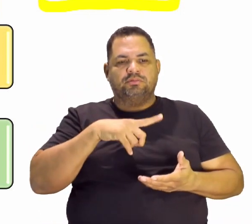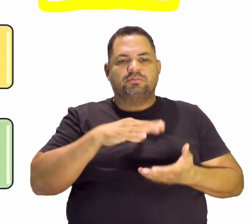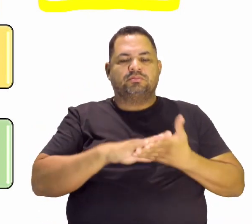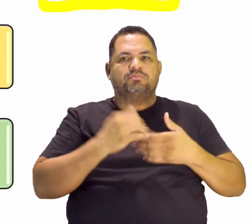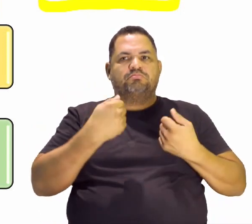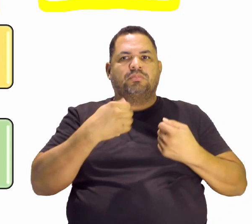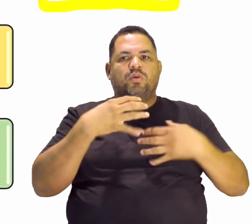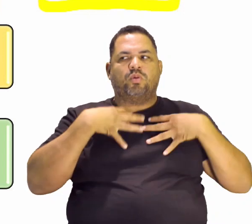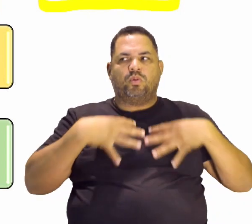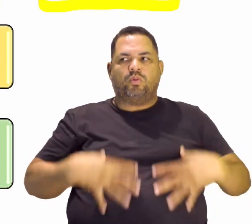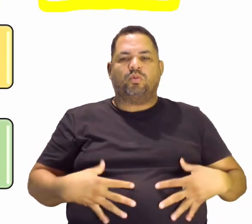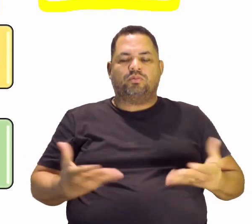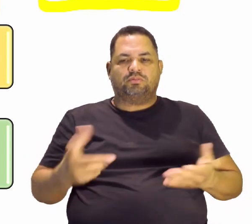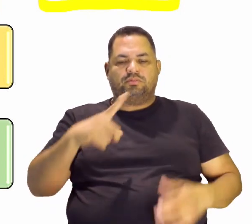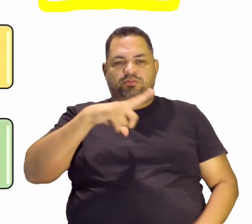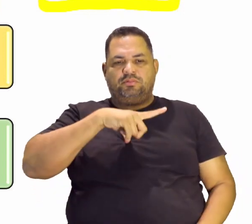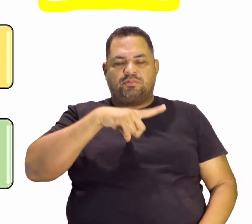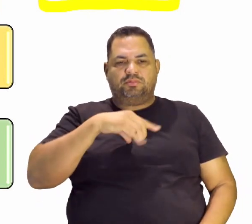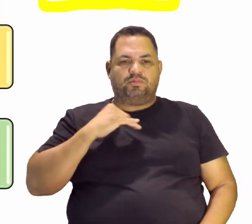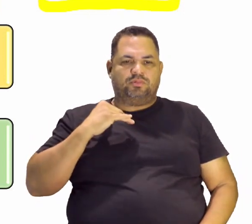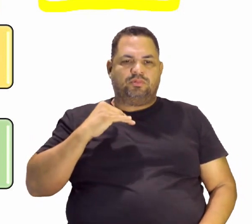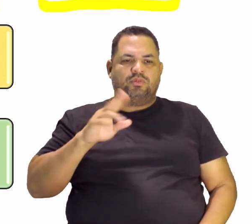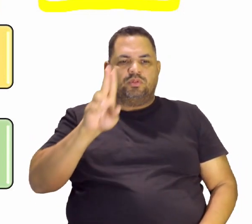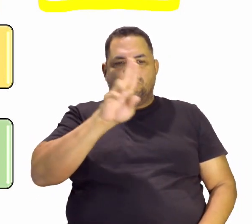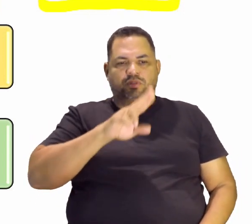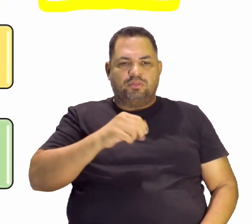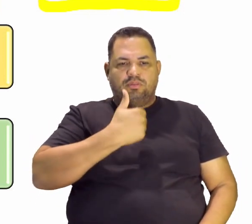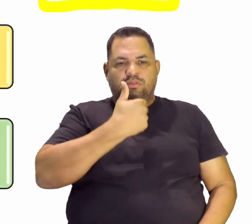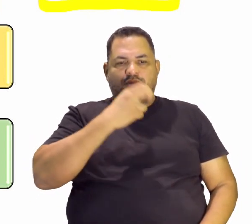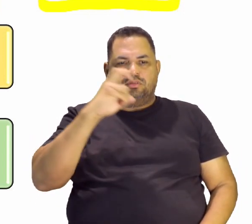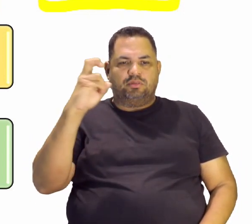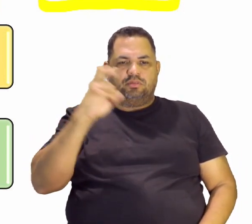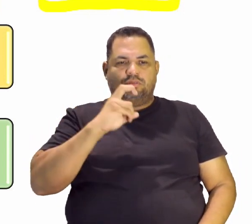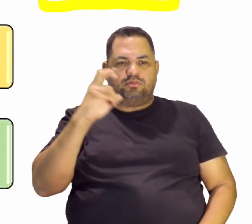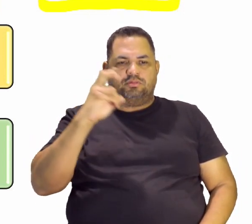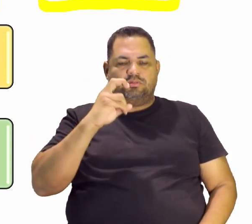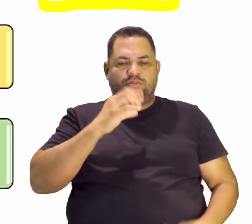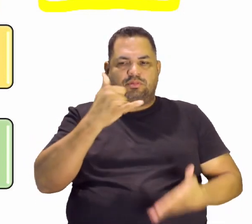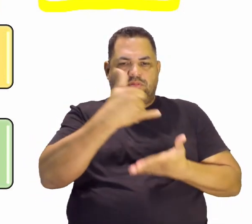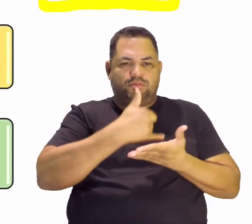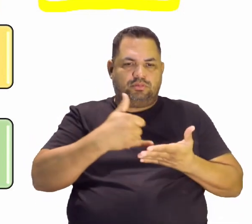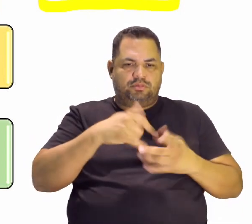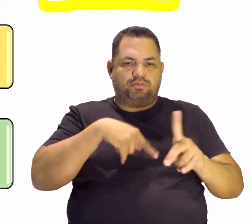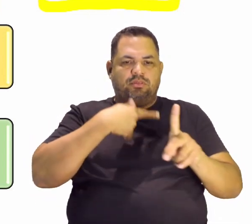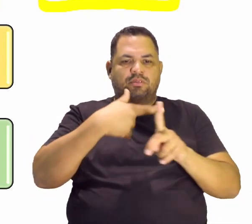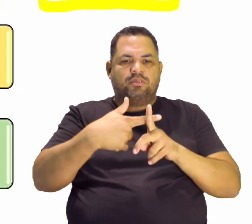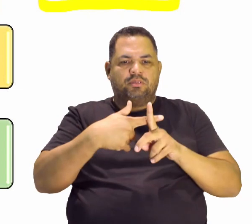organismo. Então, agora eu tenho uma utilização aí de 15% de lipídio, mais